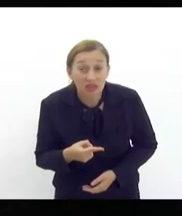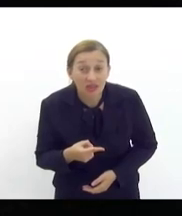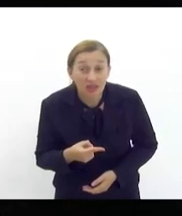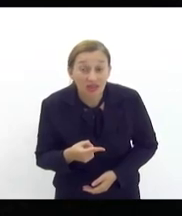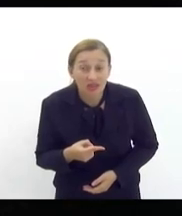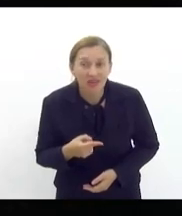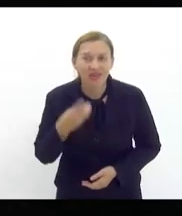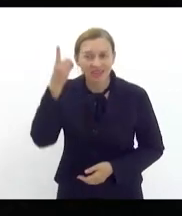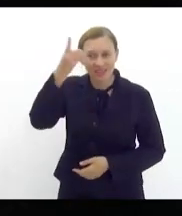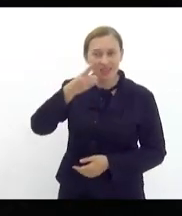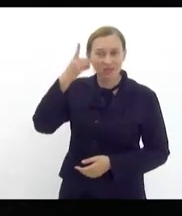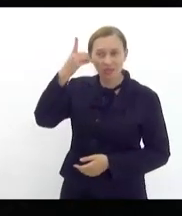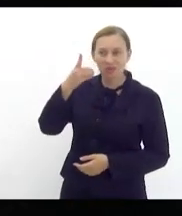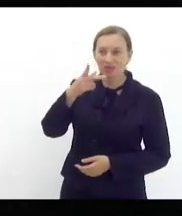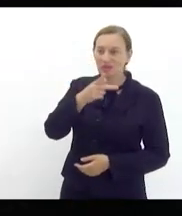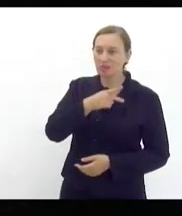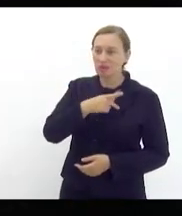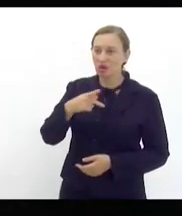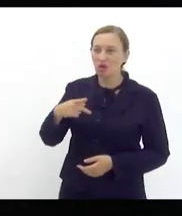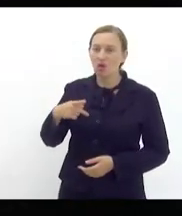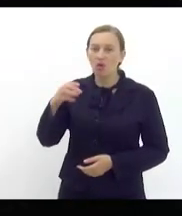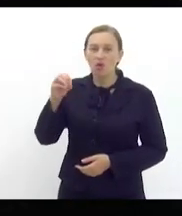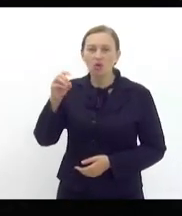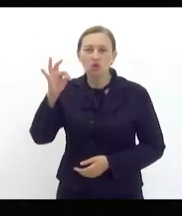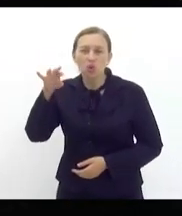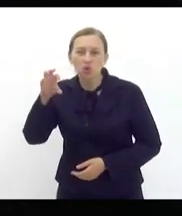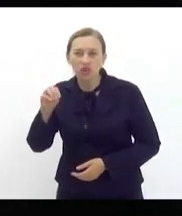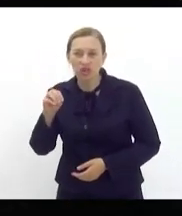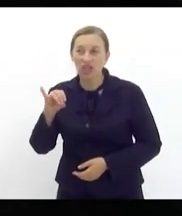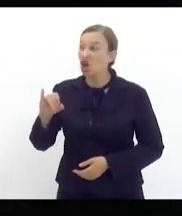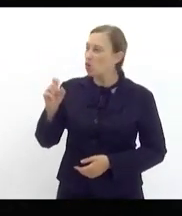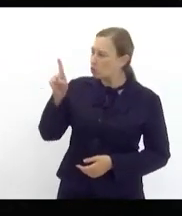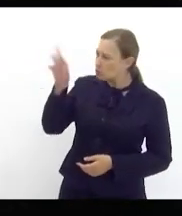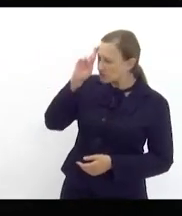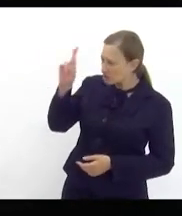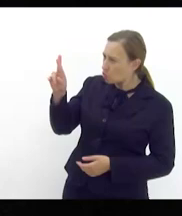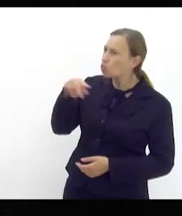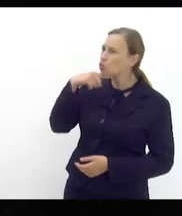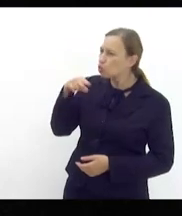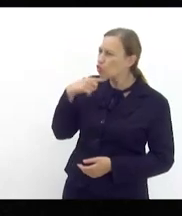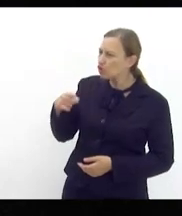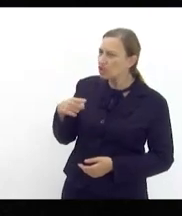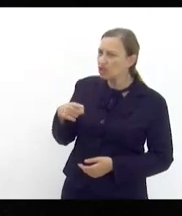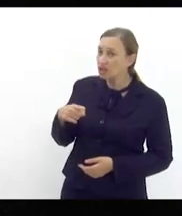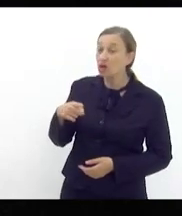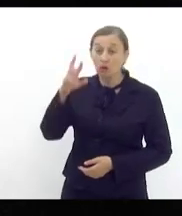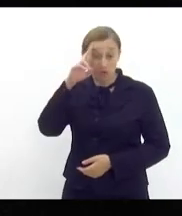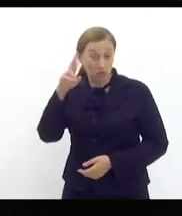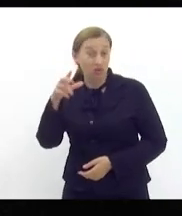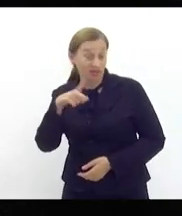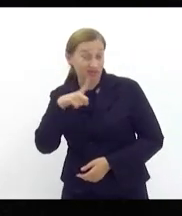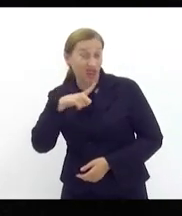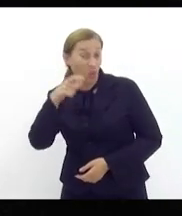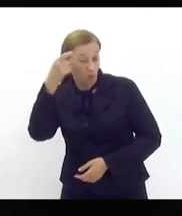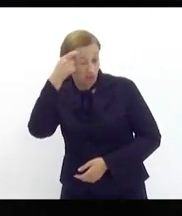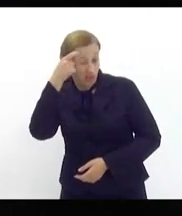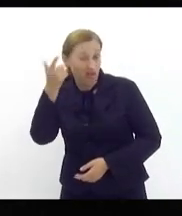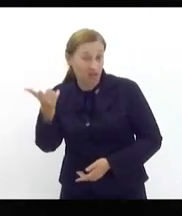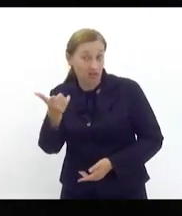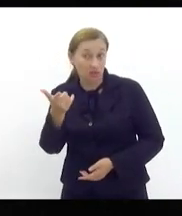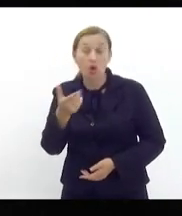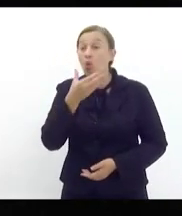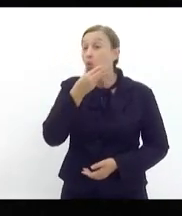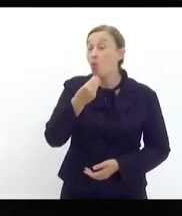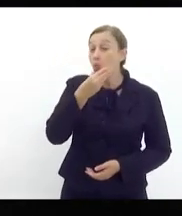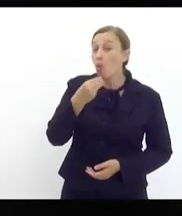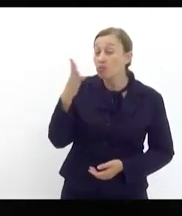deputado pastor otoni o senhor duvida por acaso o senhor que tem bom senso que um